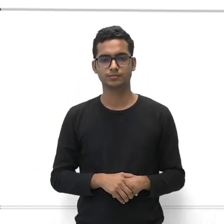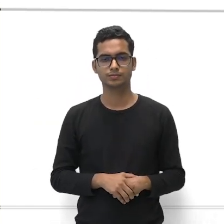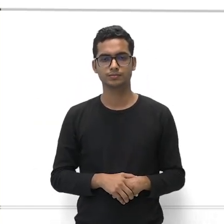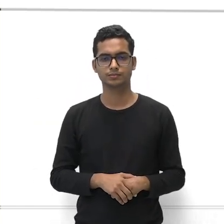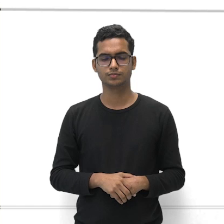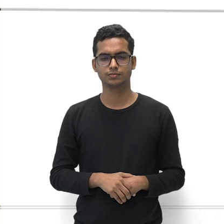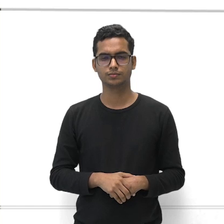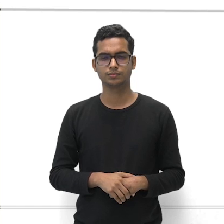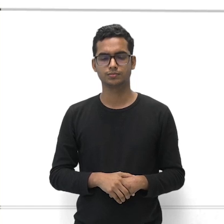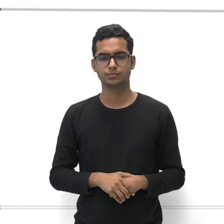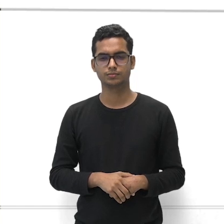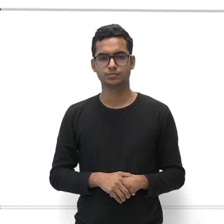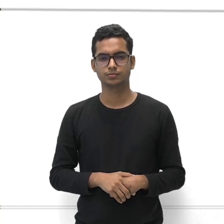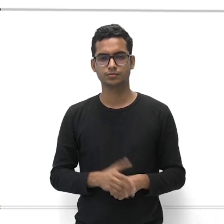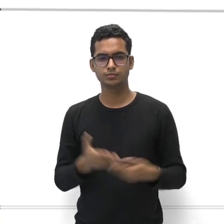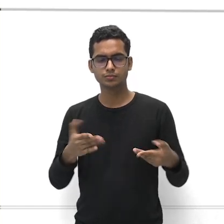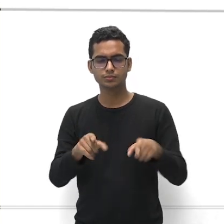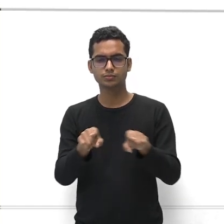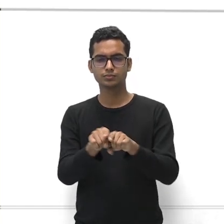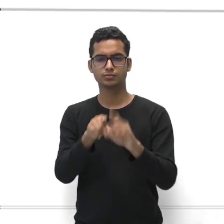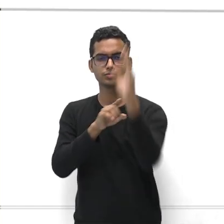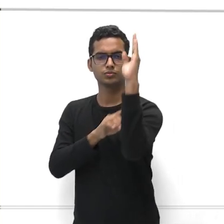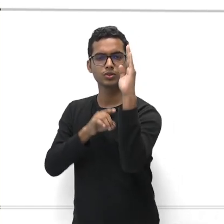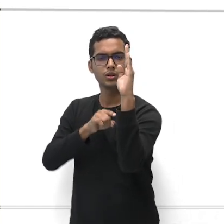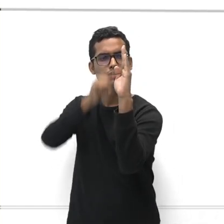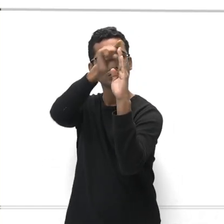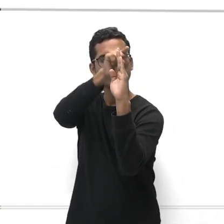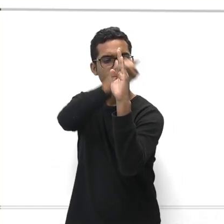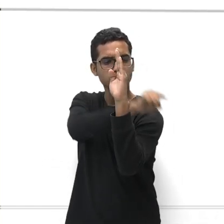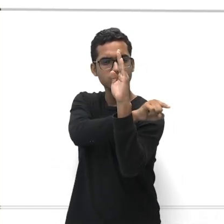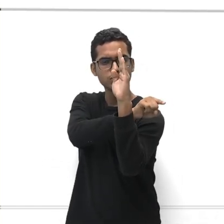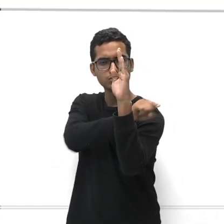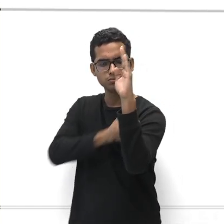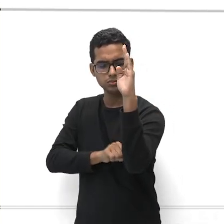só. Unindo os pontos aqui.